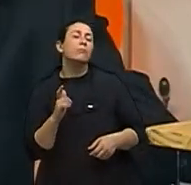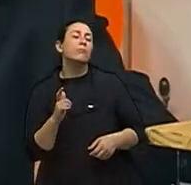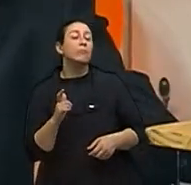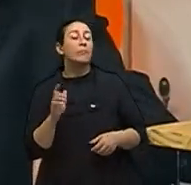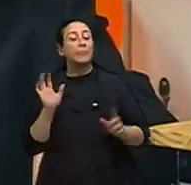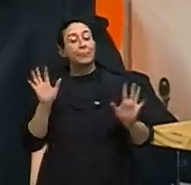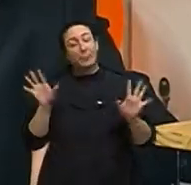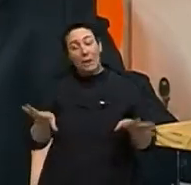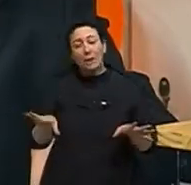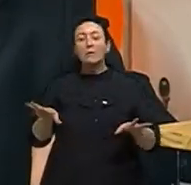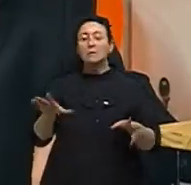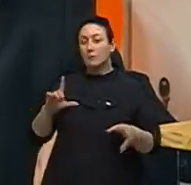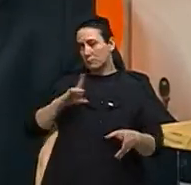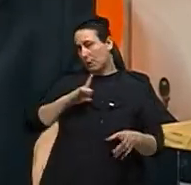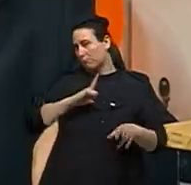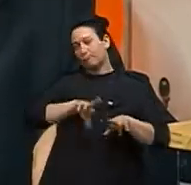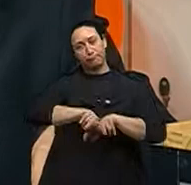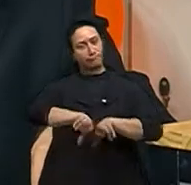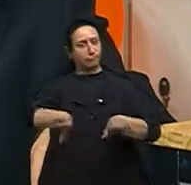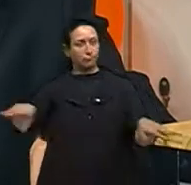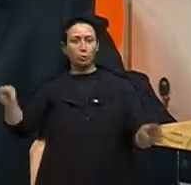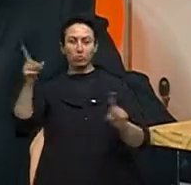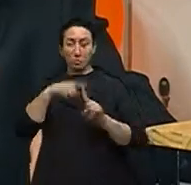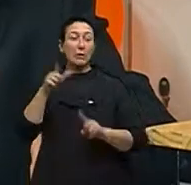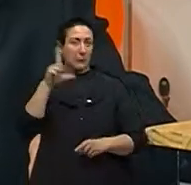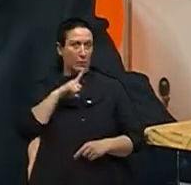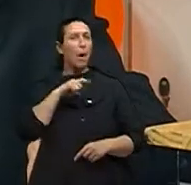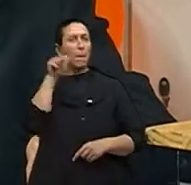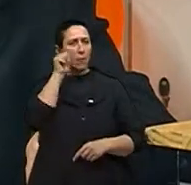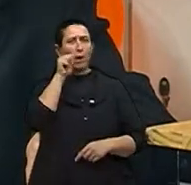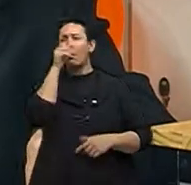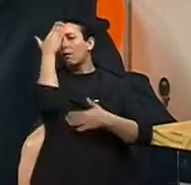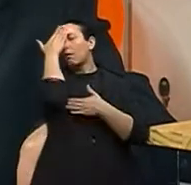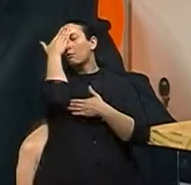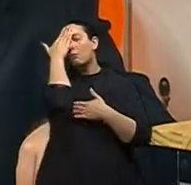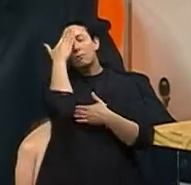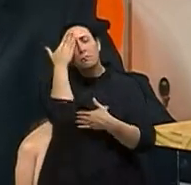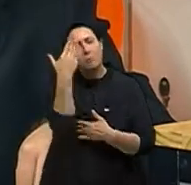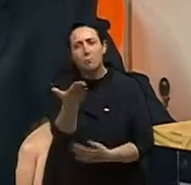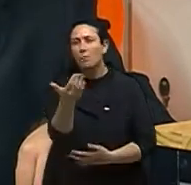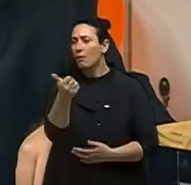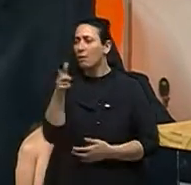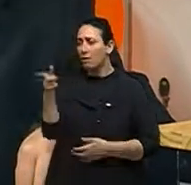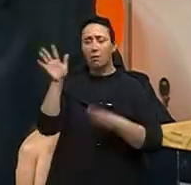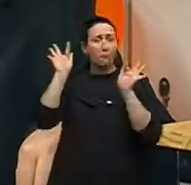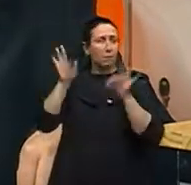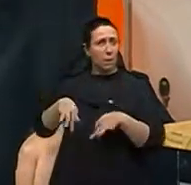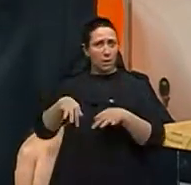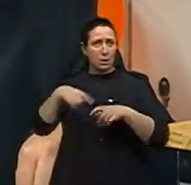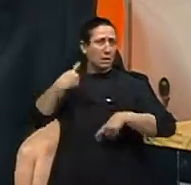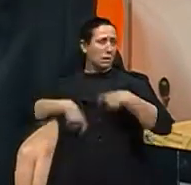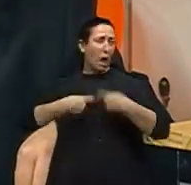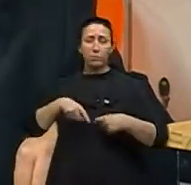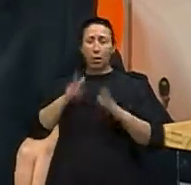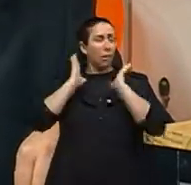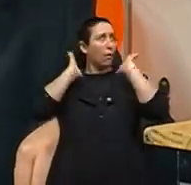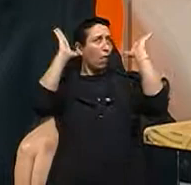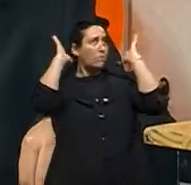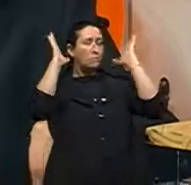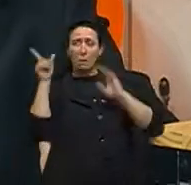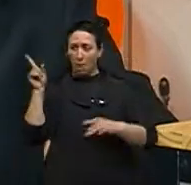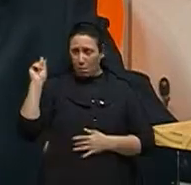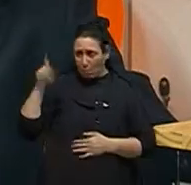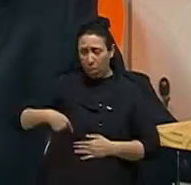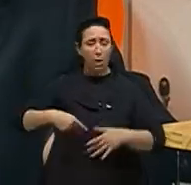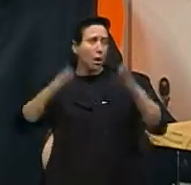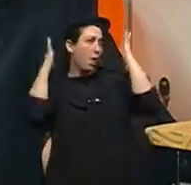seguinte existem todos os tipos existem mulheres que ficam agradecidas que o paciente não tem mais ereção isso infelizmente existe no nosso